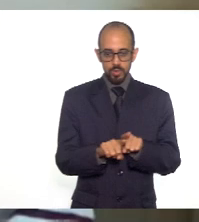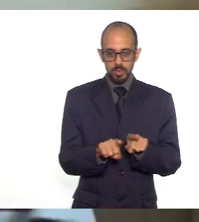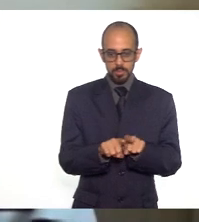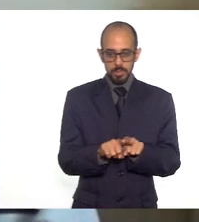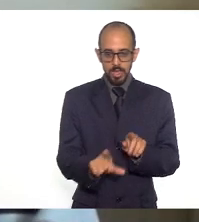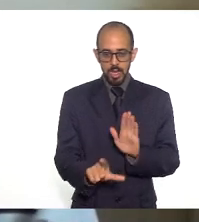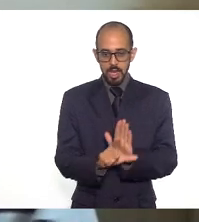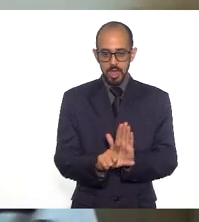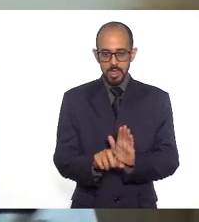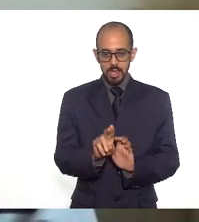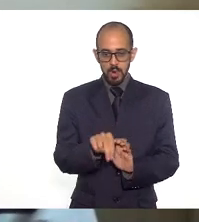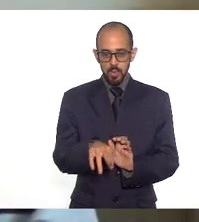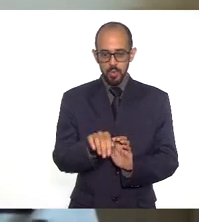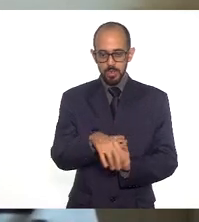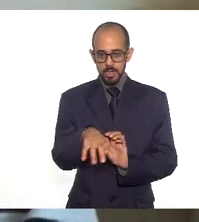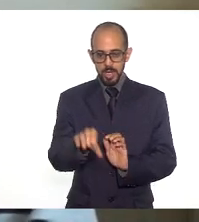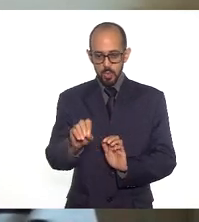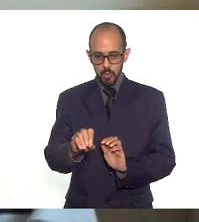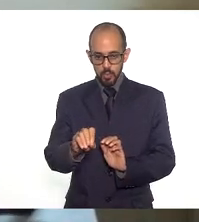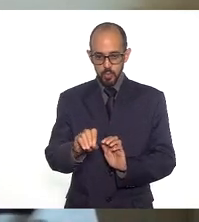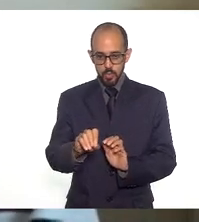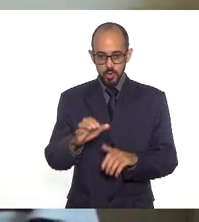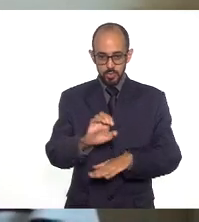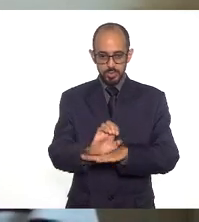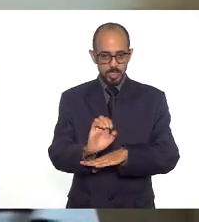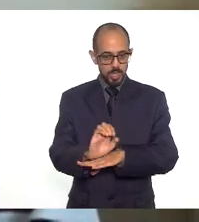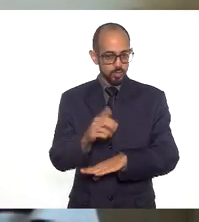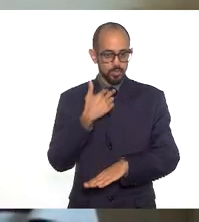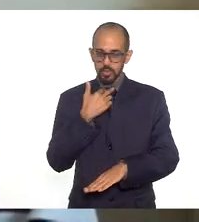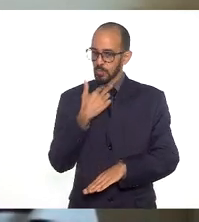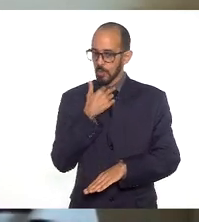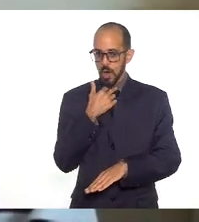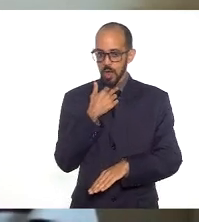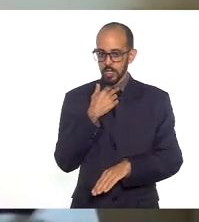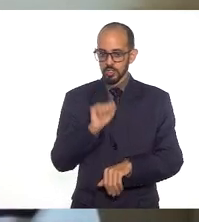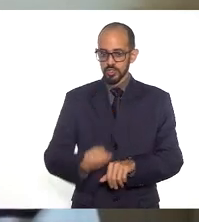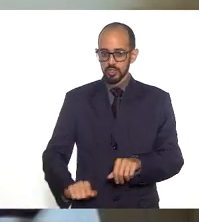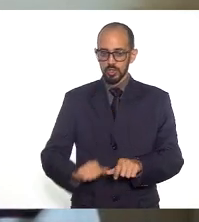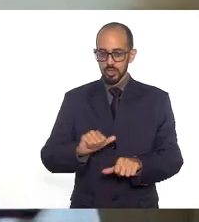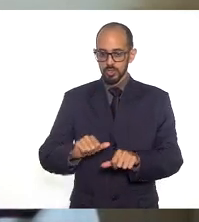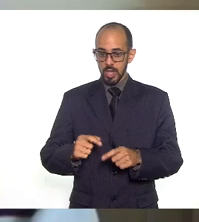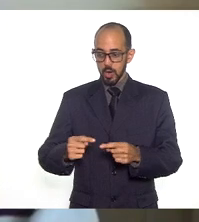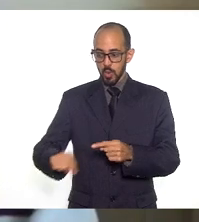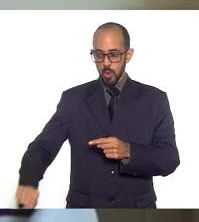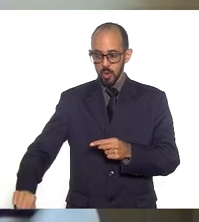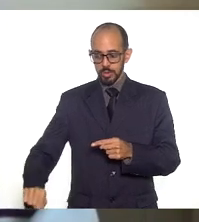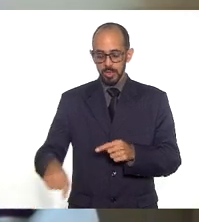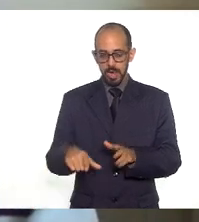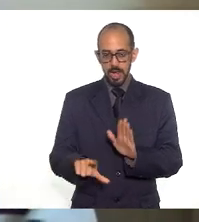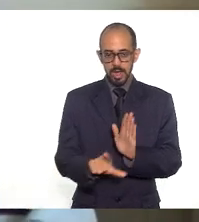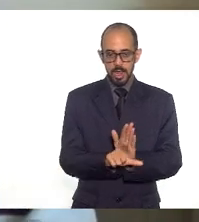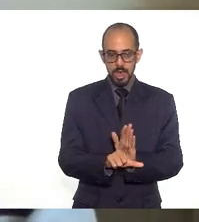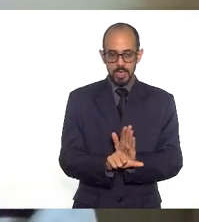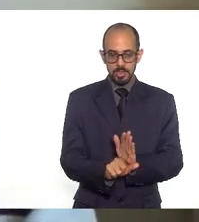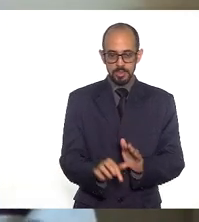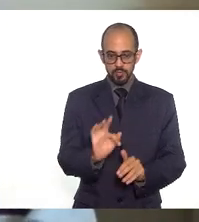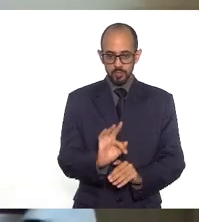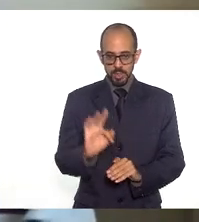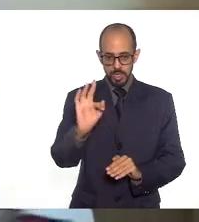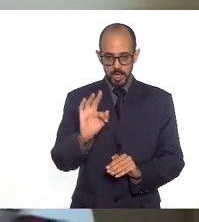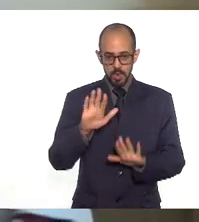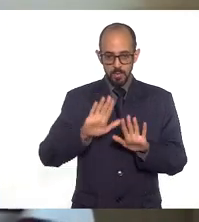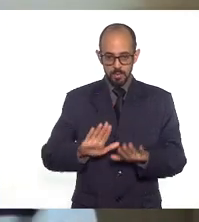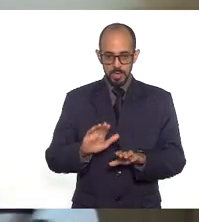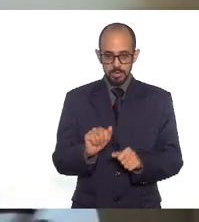pode contrariar as leis nacionais, mas a lei da União, por exemplo, que rege o Estatuto do Funcionário